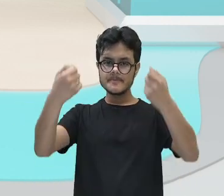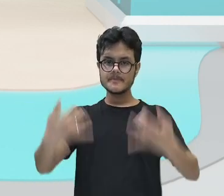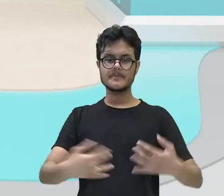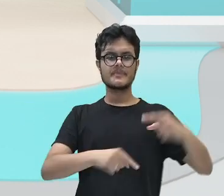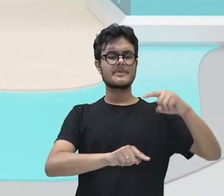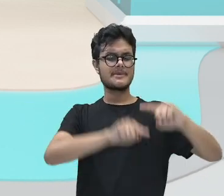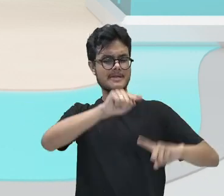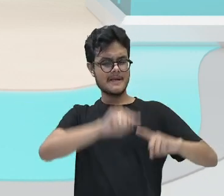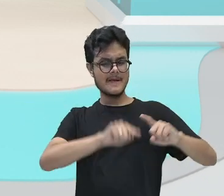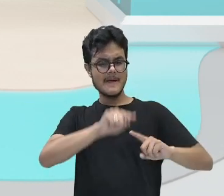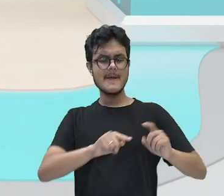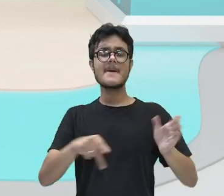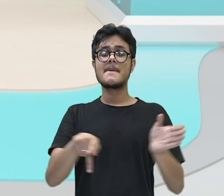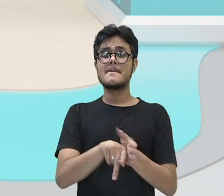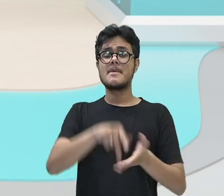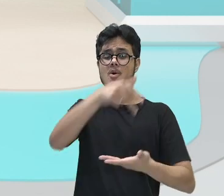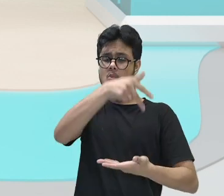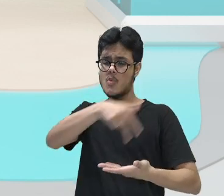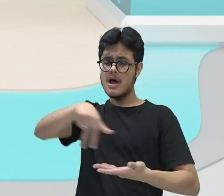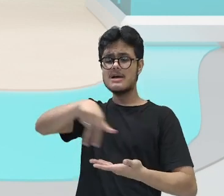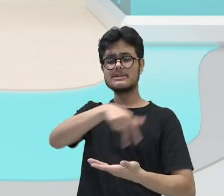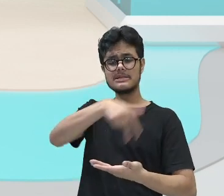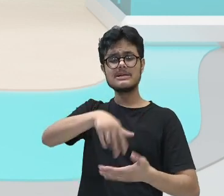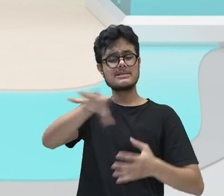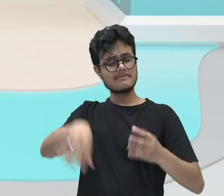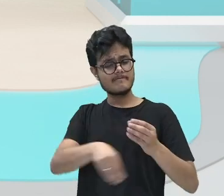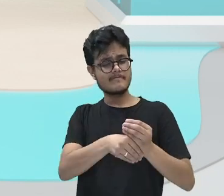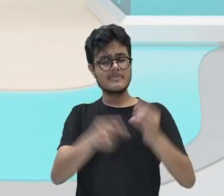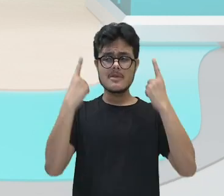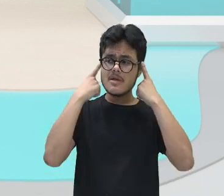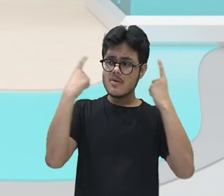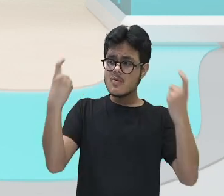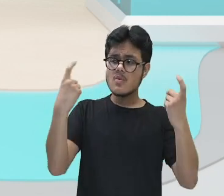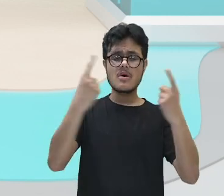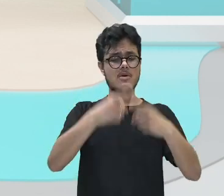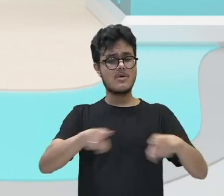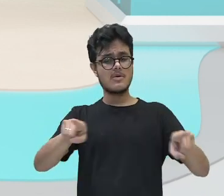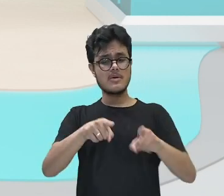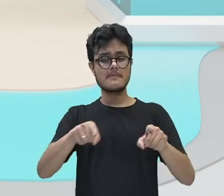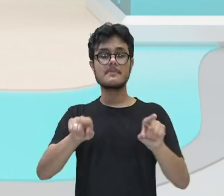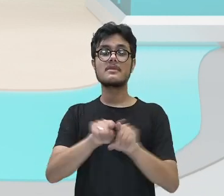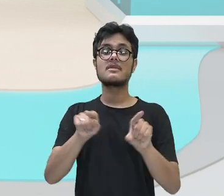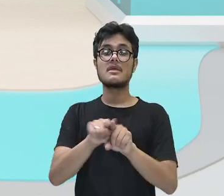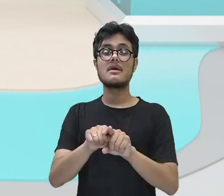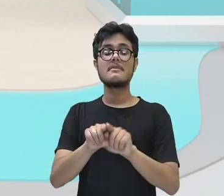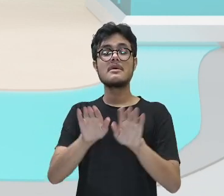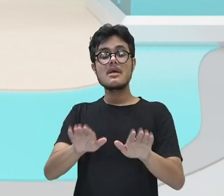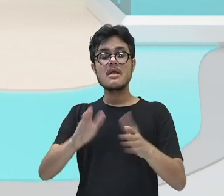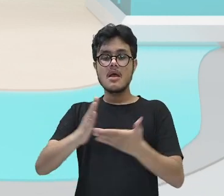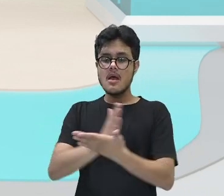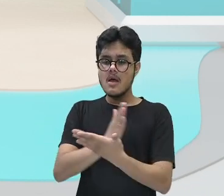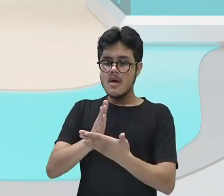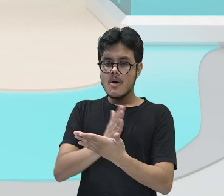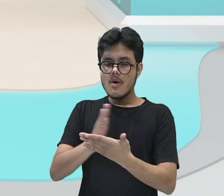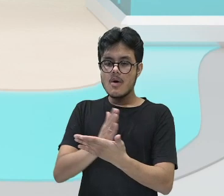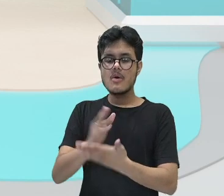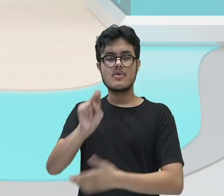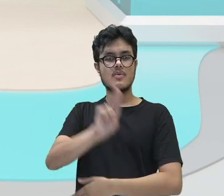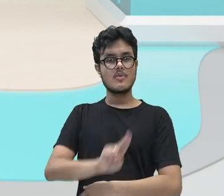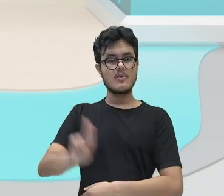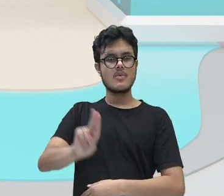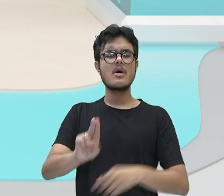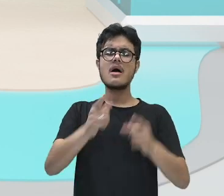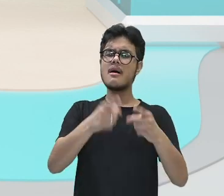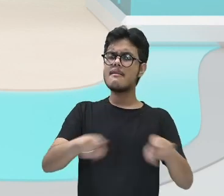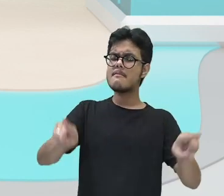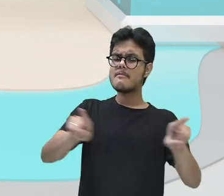é a Argentina. Ora, nós falamos sobre os instrumentos que envolvem a dança, que envolvem a música, e aí falamos